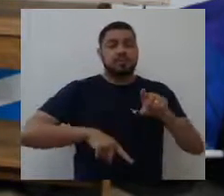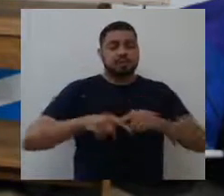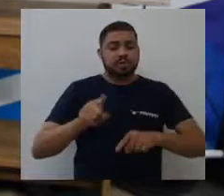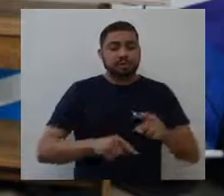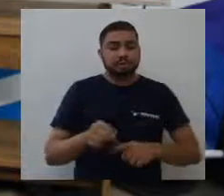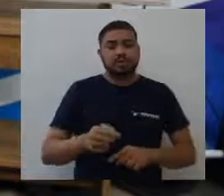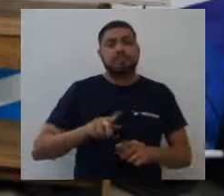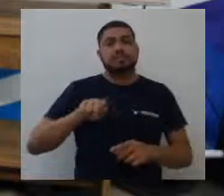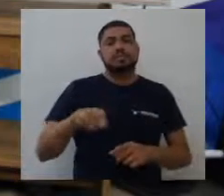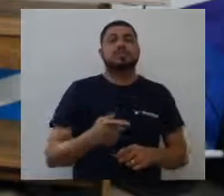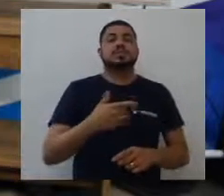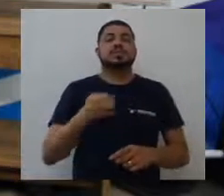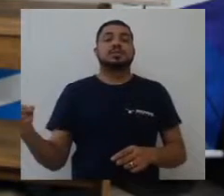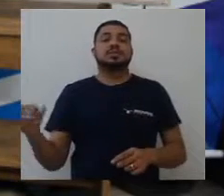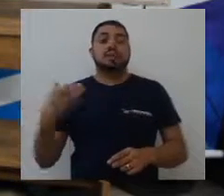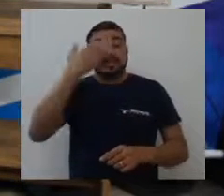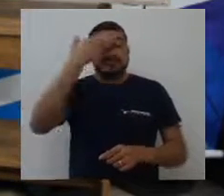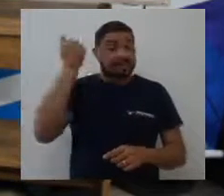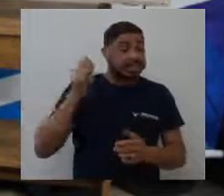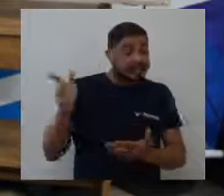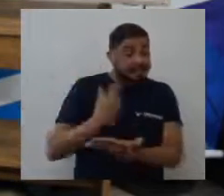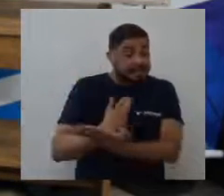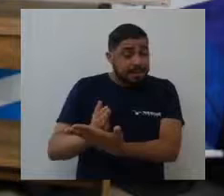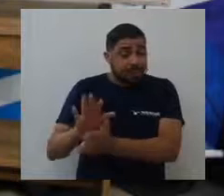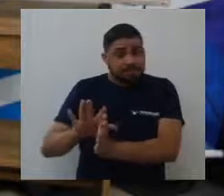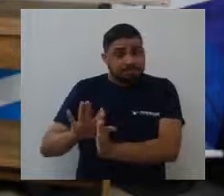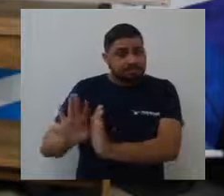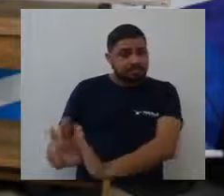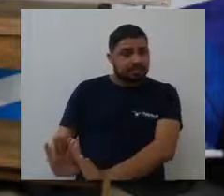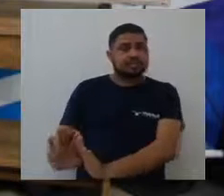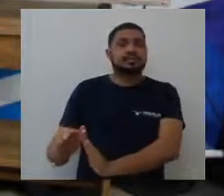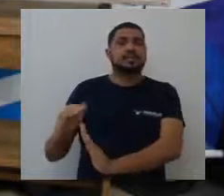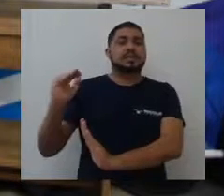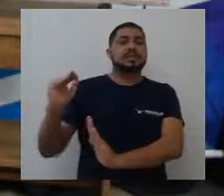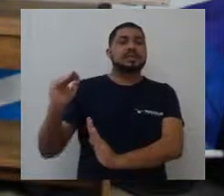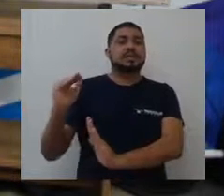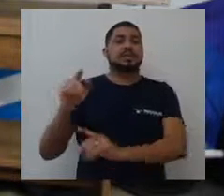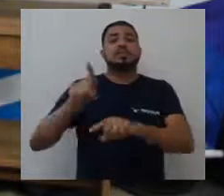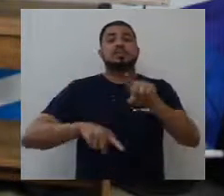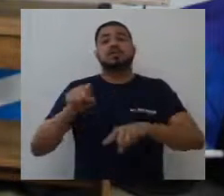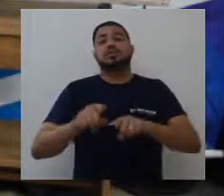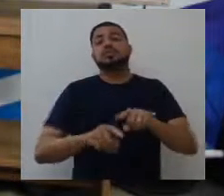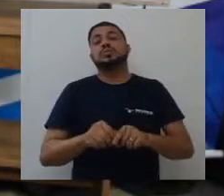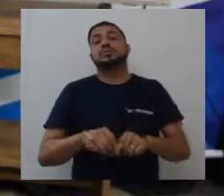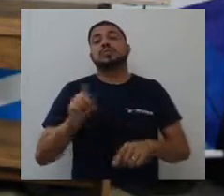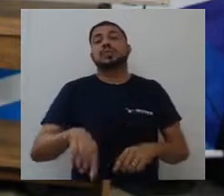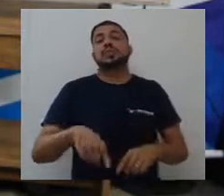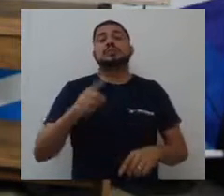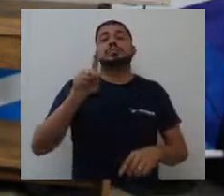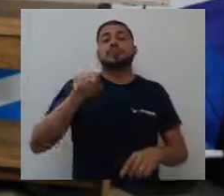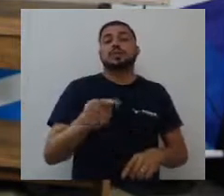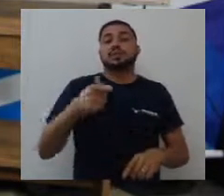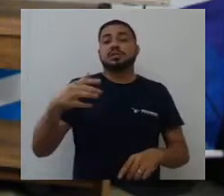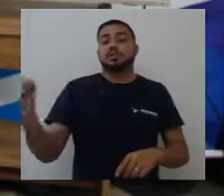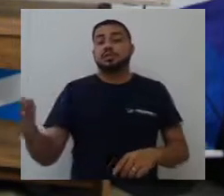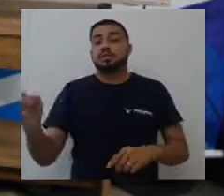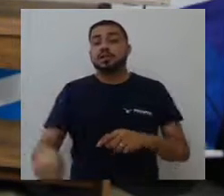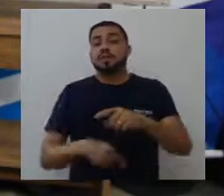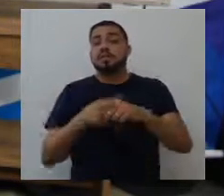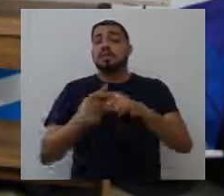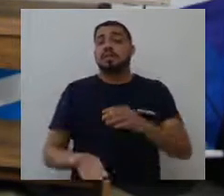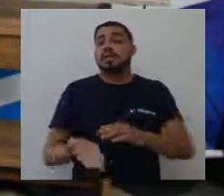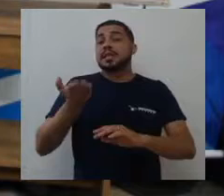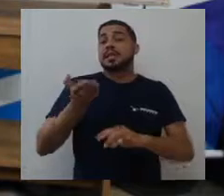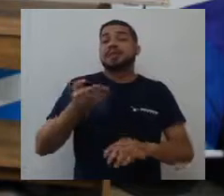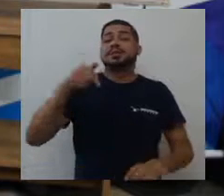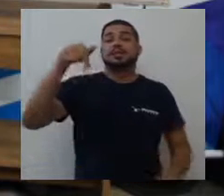custa 1.200, esquece essa parte daqui para cima. Um produto custa 1.200 e tem um aumento de 7%,